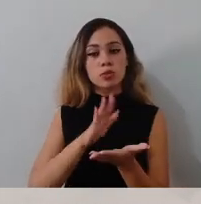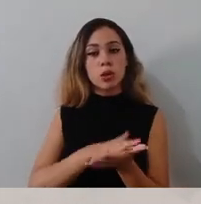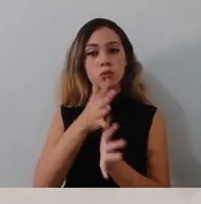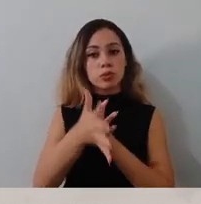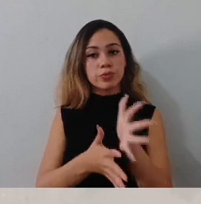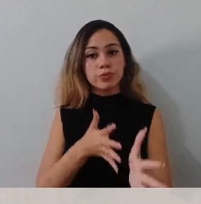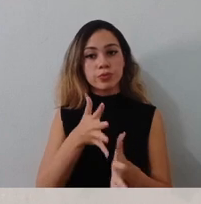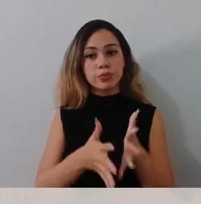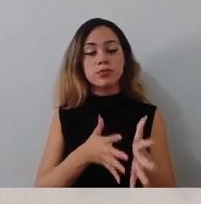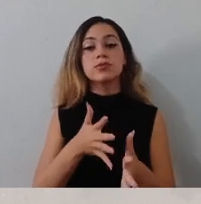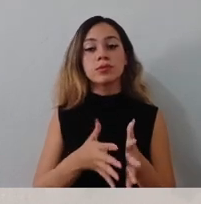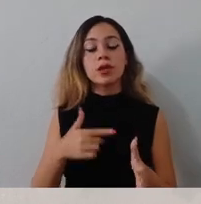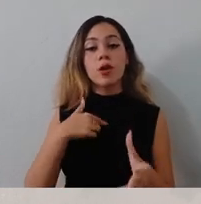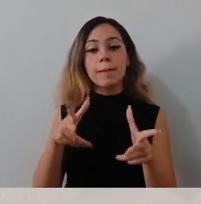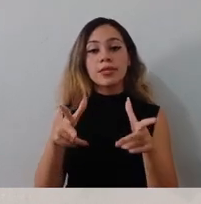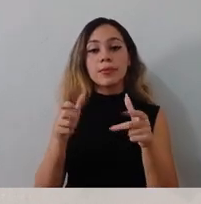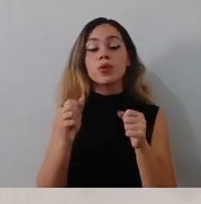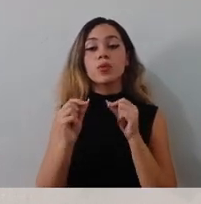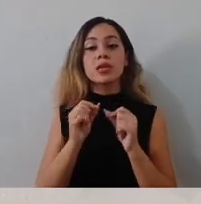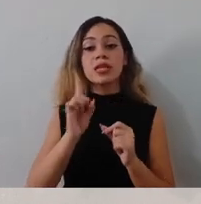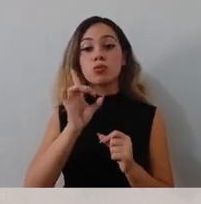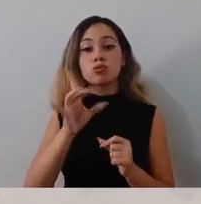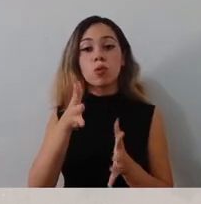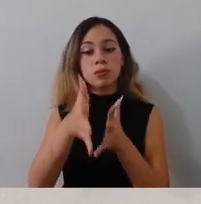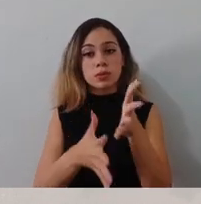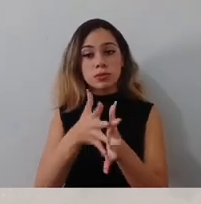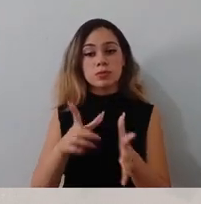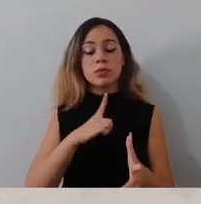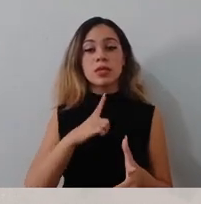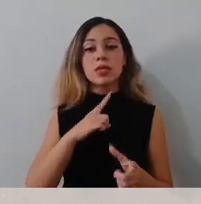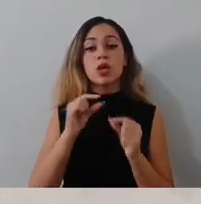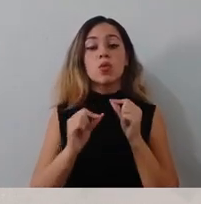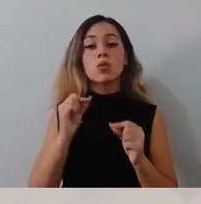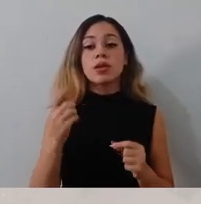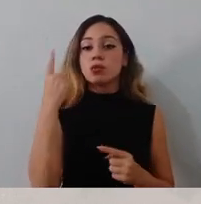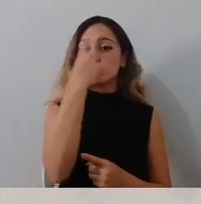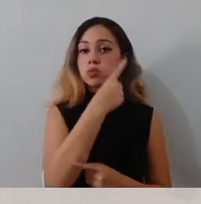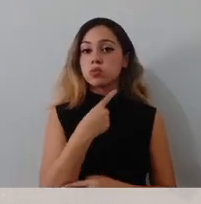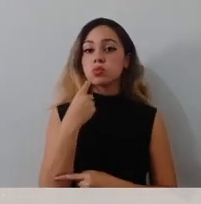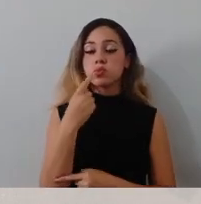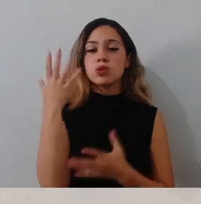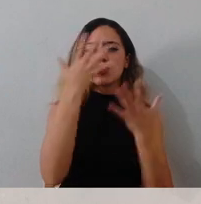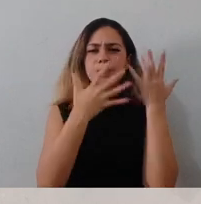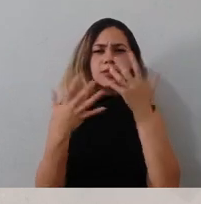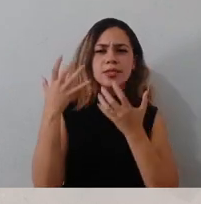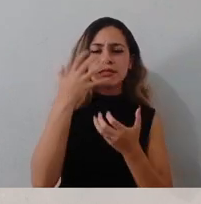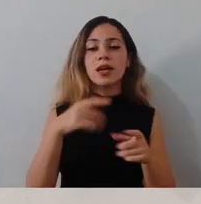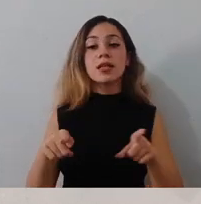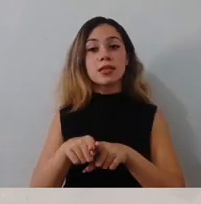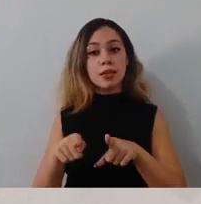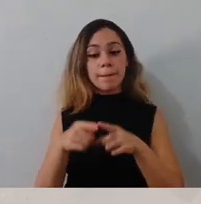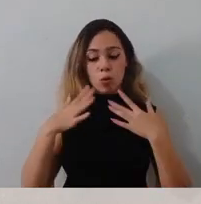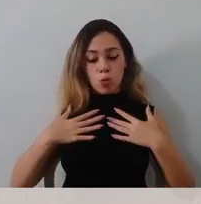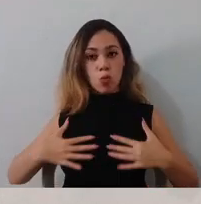intérprete, porque eu até comentei com você que uma coisa que eu percebi é que não é só os sinais. Tem toda uma gama de emoções que precisa ser traduzida